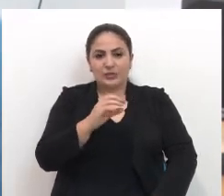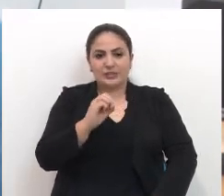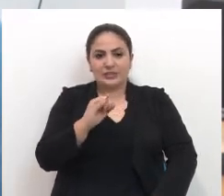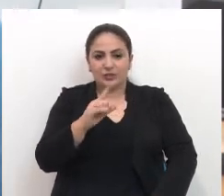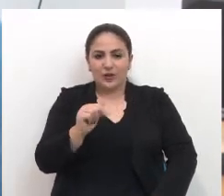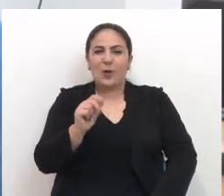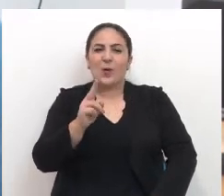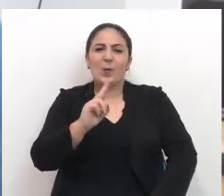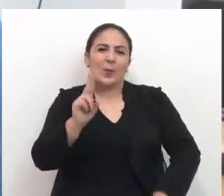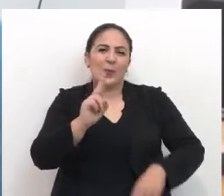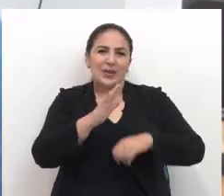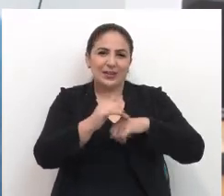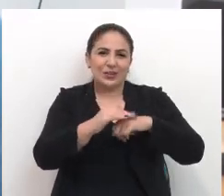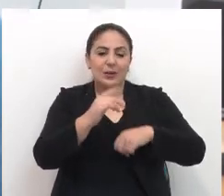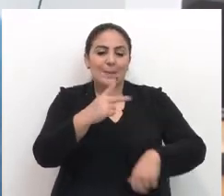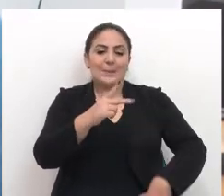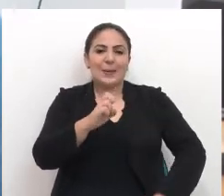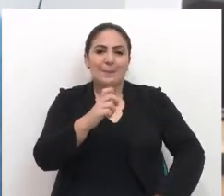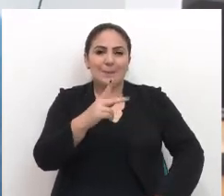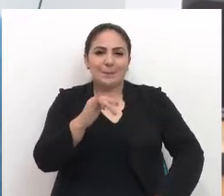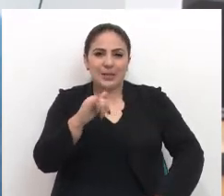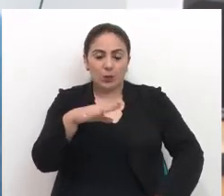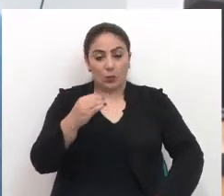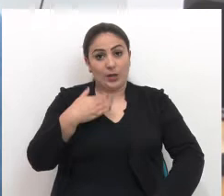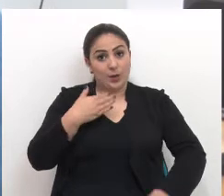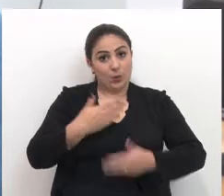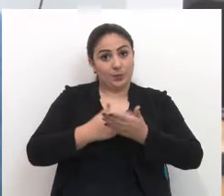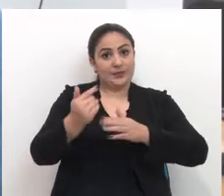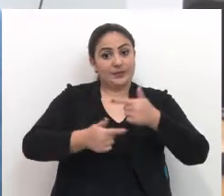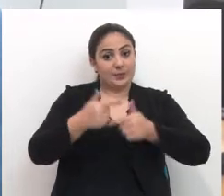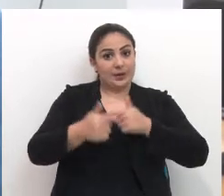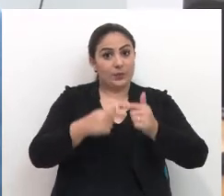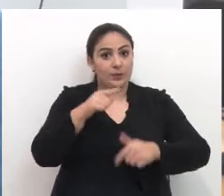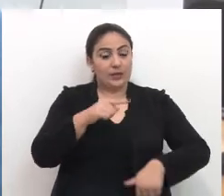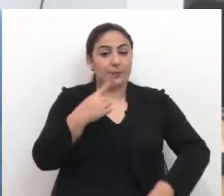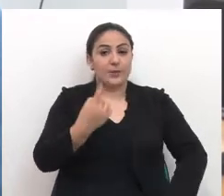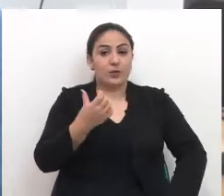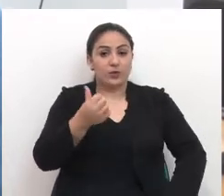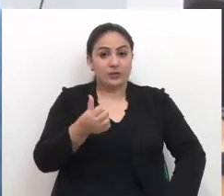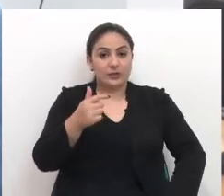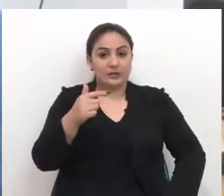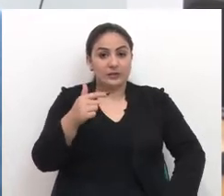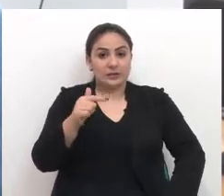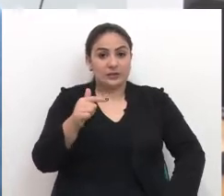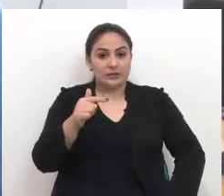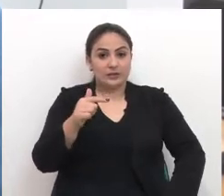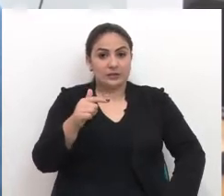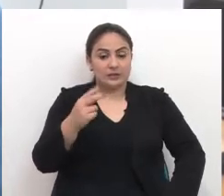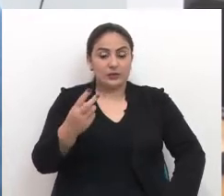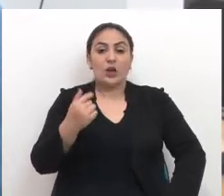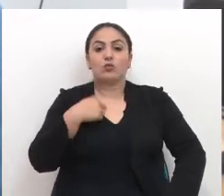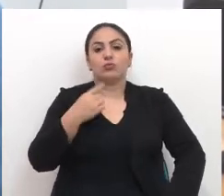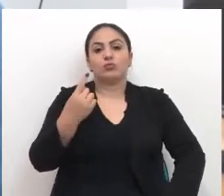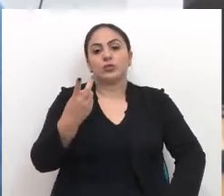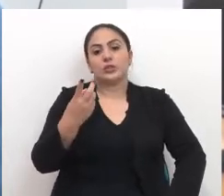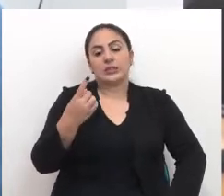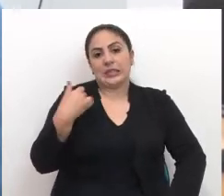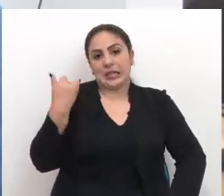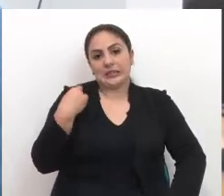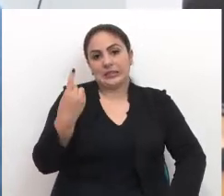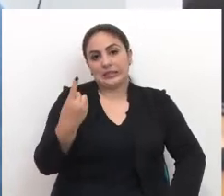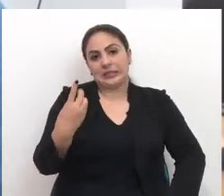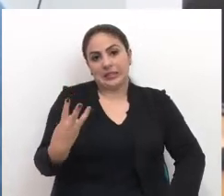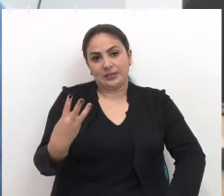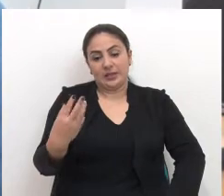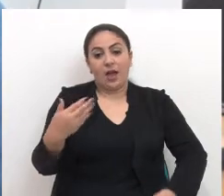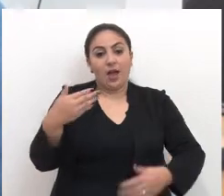seu Pepino. Eu comecei a trabalhar com ele em 1982, recebi um convite dele com 13 anos e comecei a trabalhar com ele